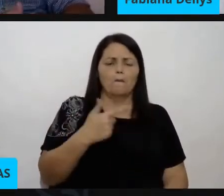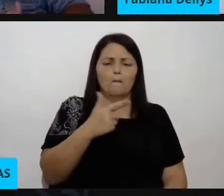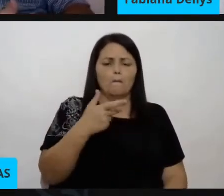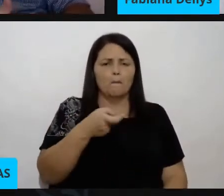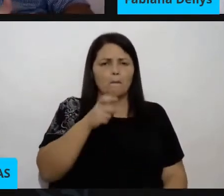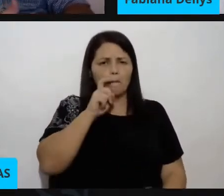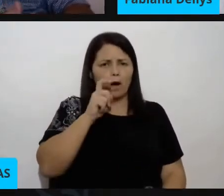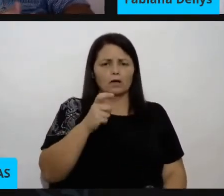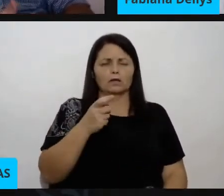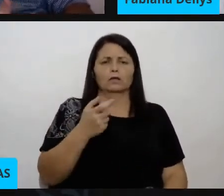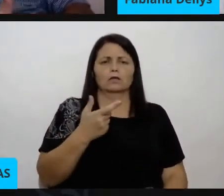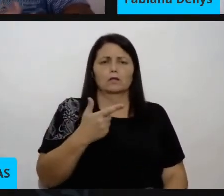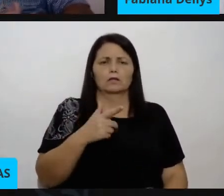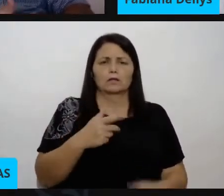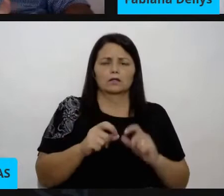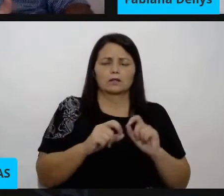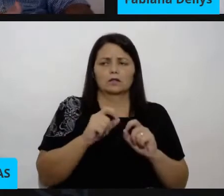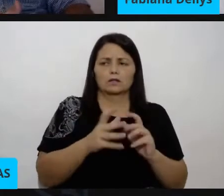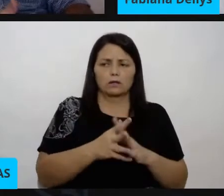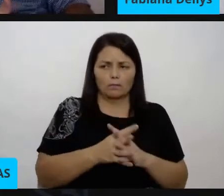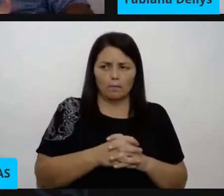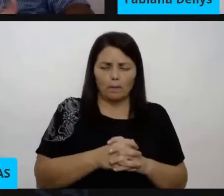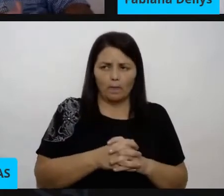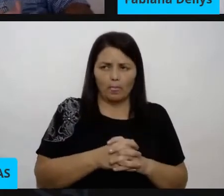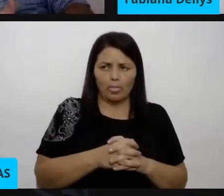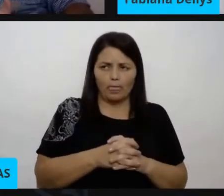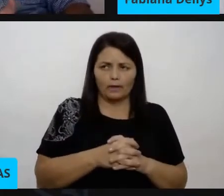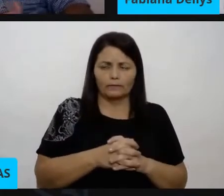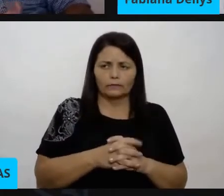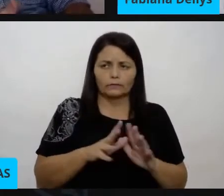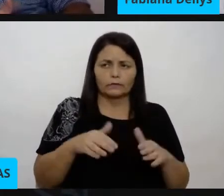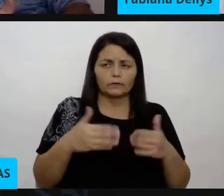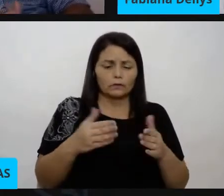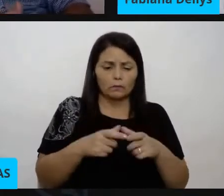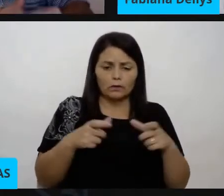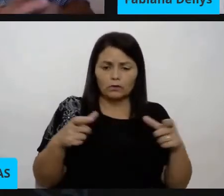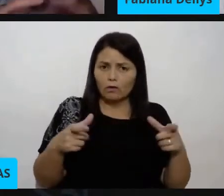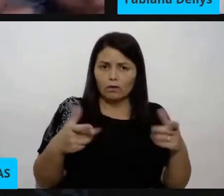pai. Né? Veja, isso aumentou?